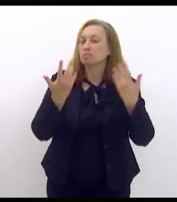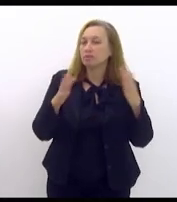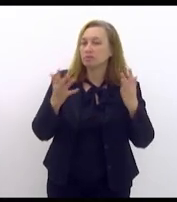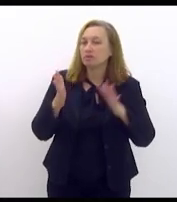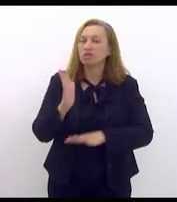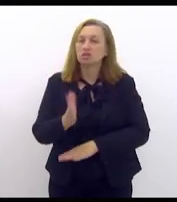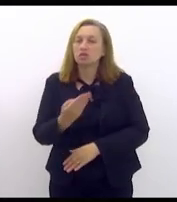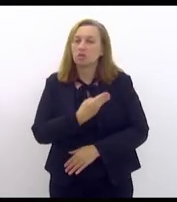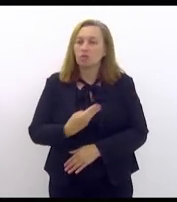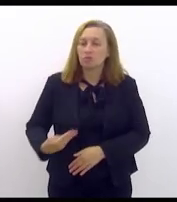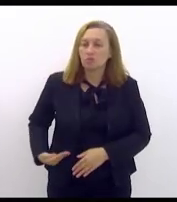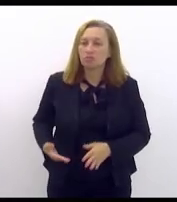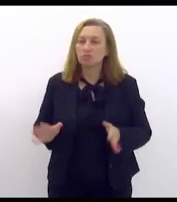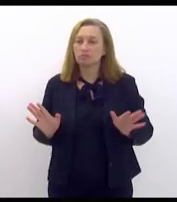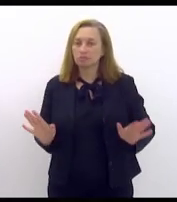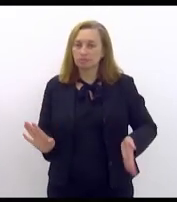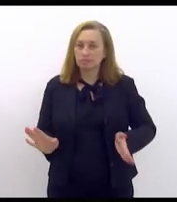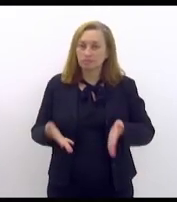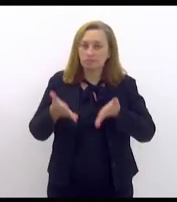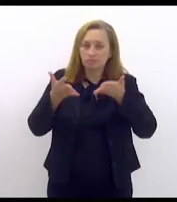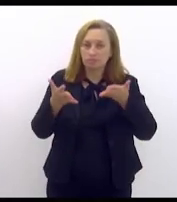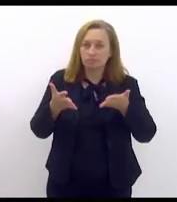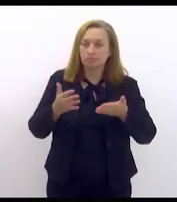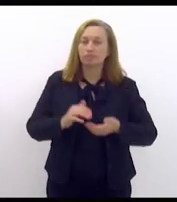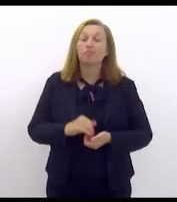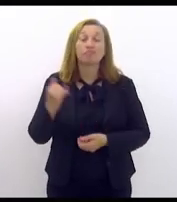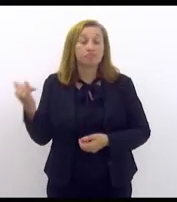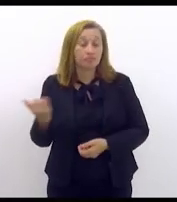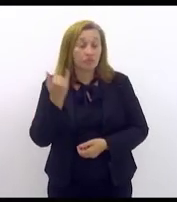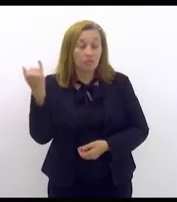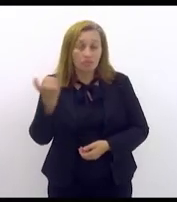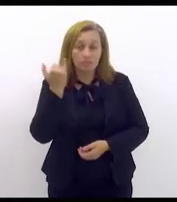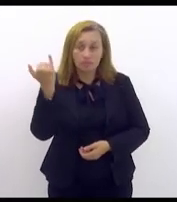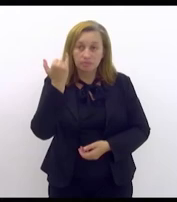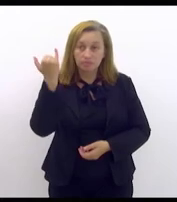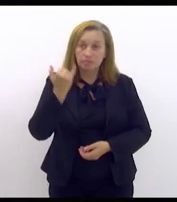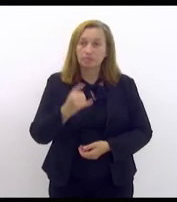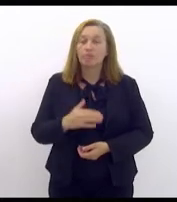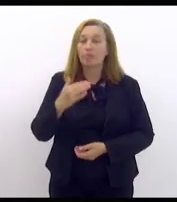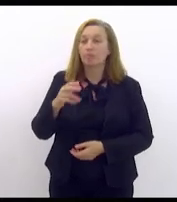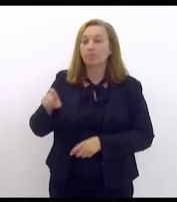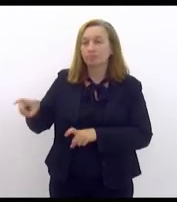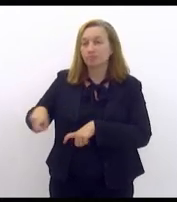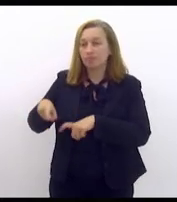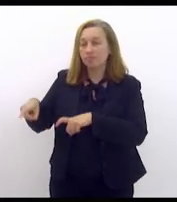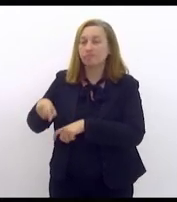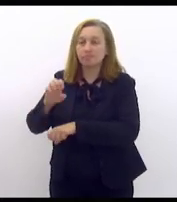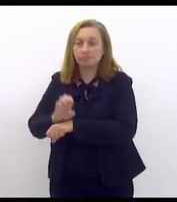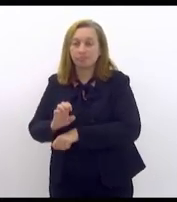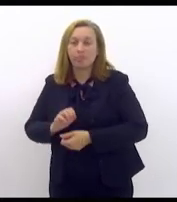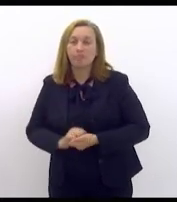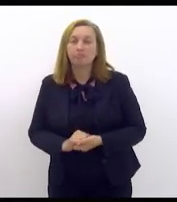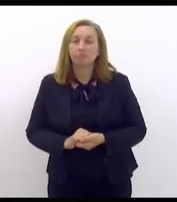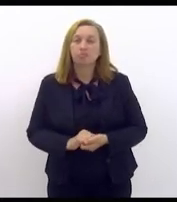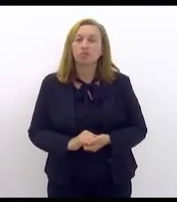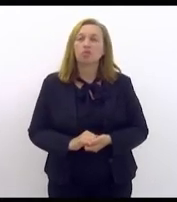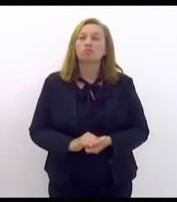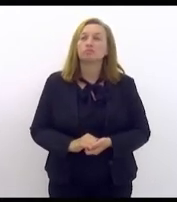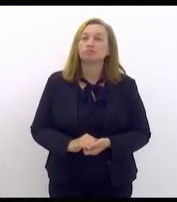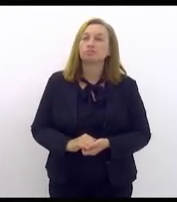o governo por essa iniciativa, que é de suma importância para o interior do Estado. Todos